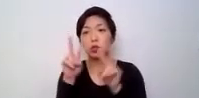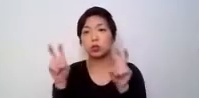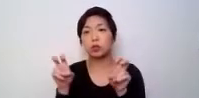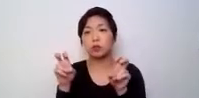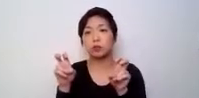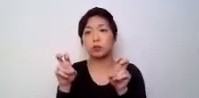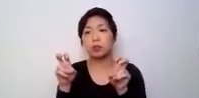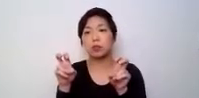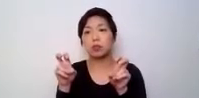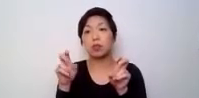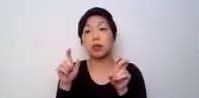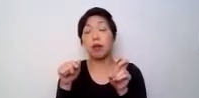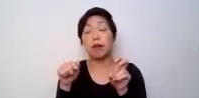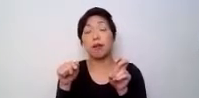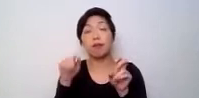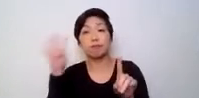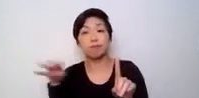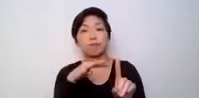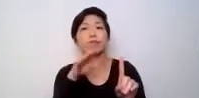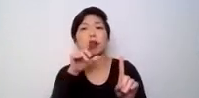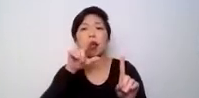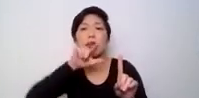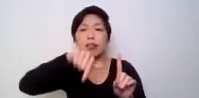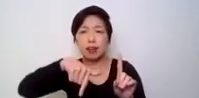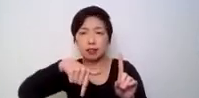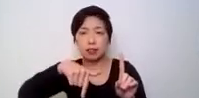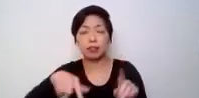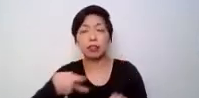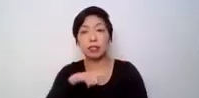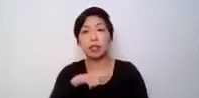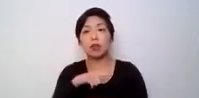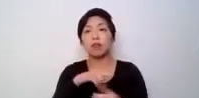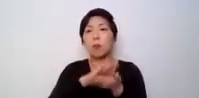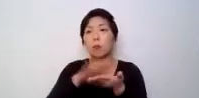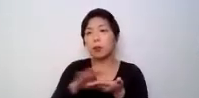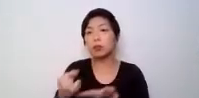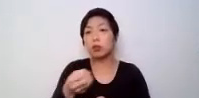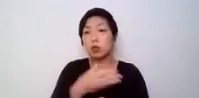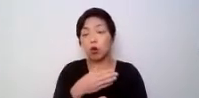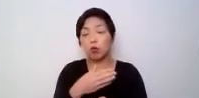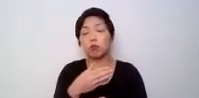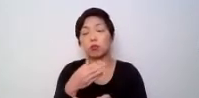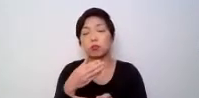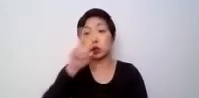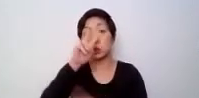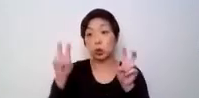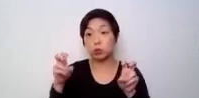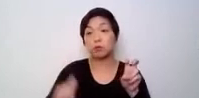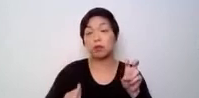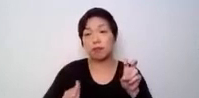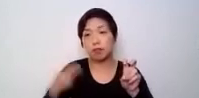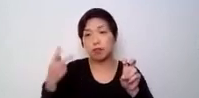tardia esse ano pelo que eu sei teve uma outra publicação nova de uma biografia sobre ela se não me engano que data de